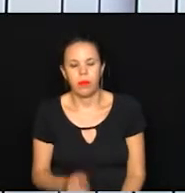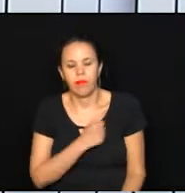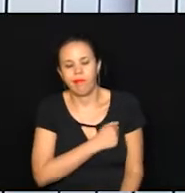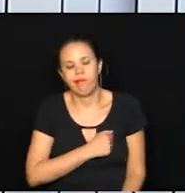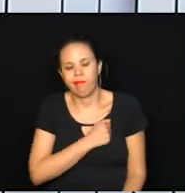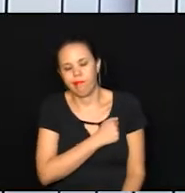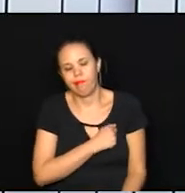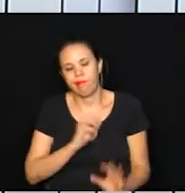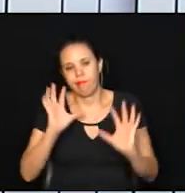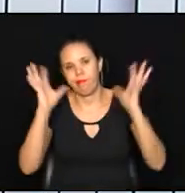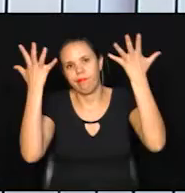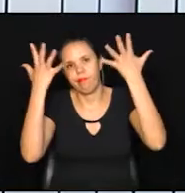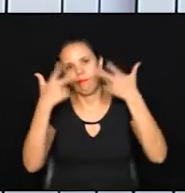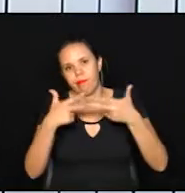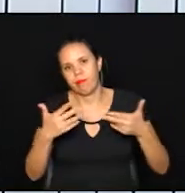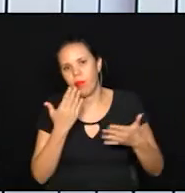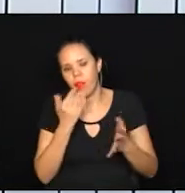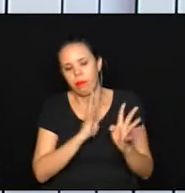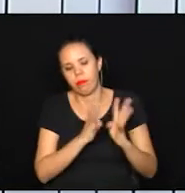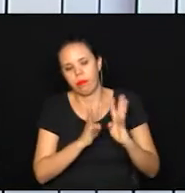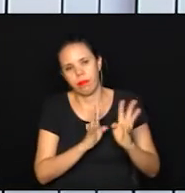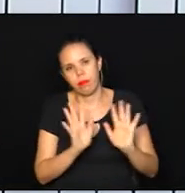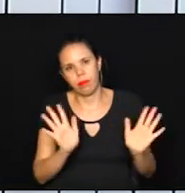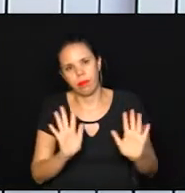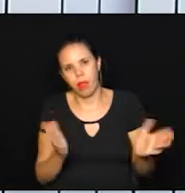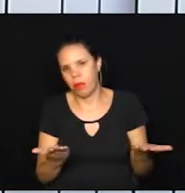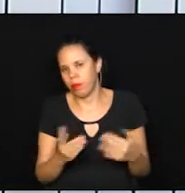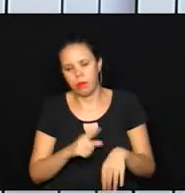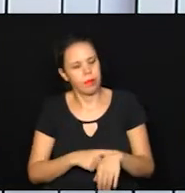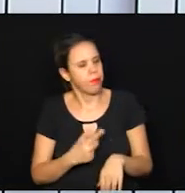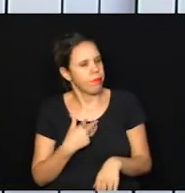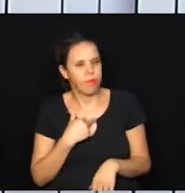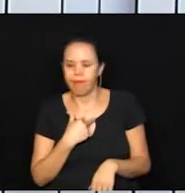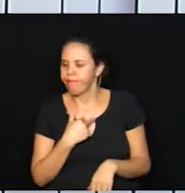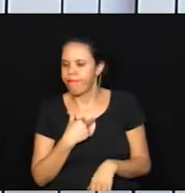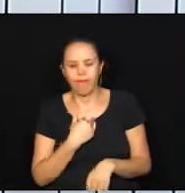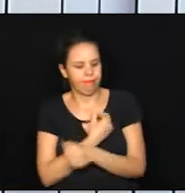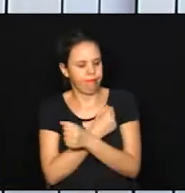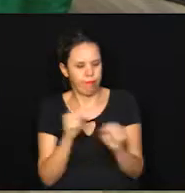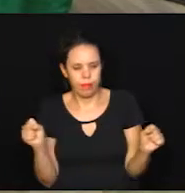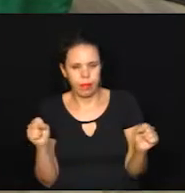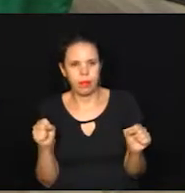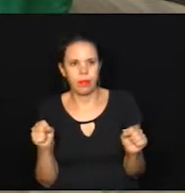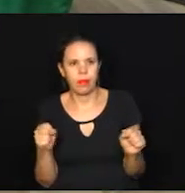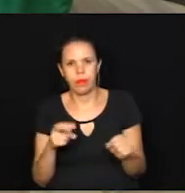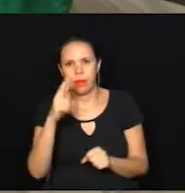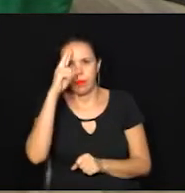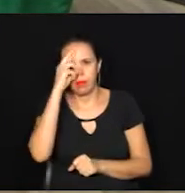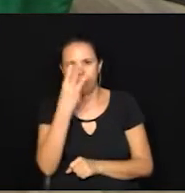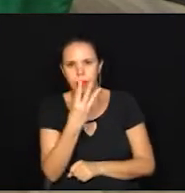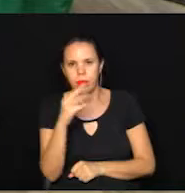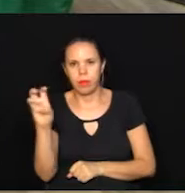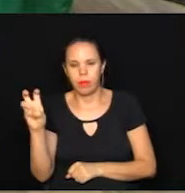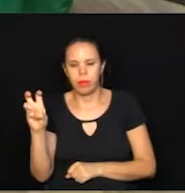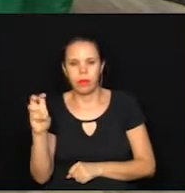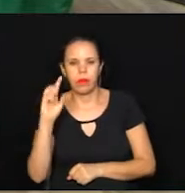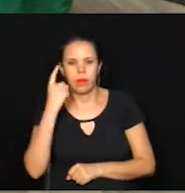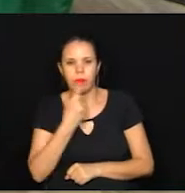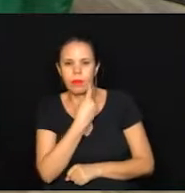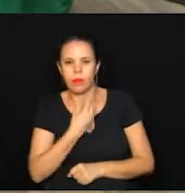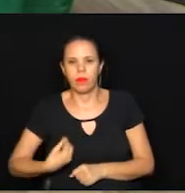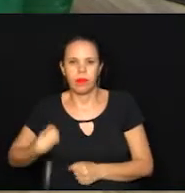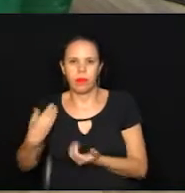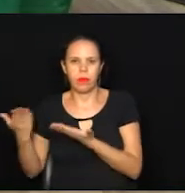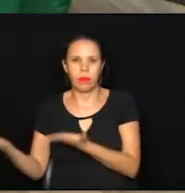Saudades, né? De uma festa, de uma aglomeração, mas neste momento impossível. 12:35, a Mina Abreu já está aqui